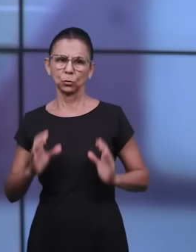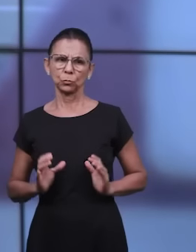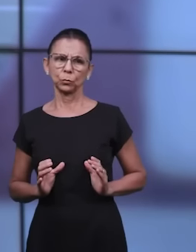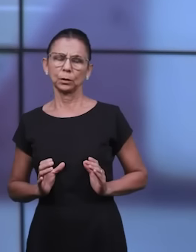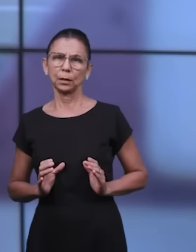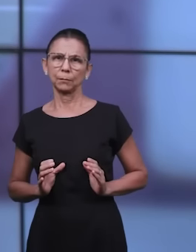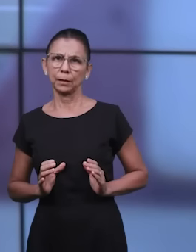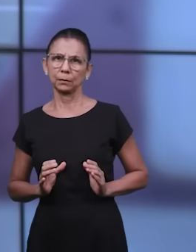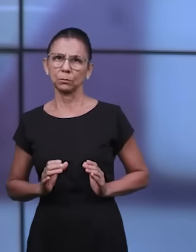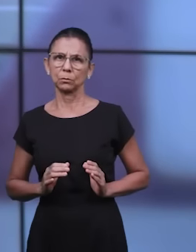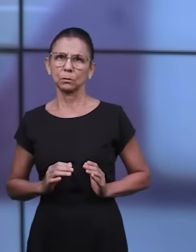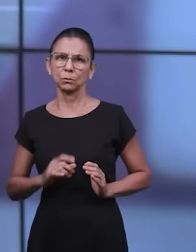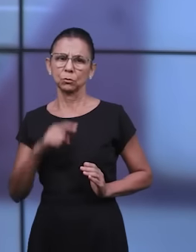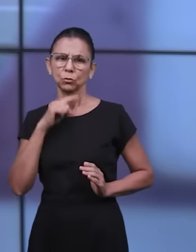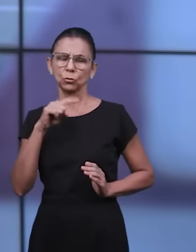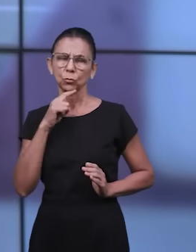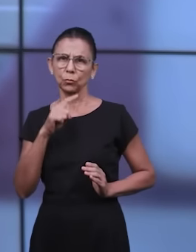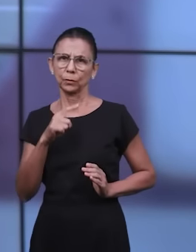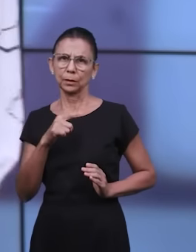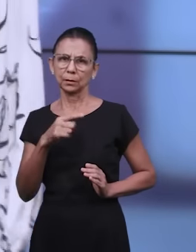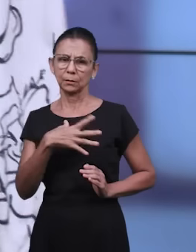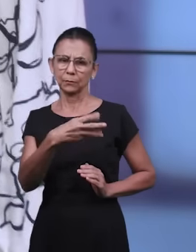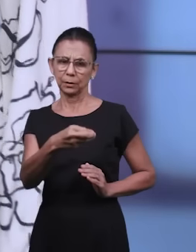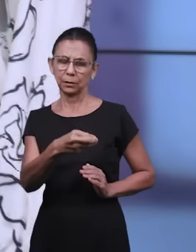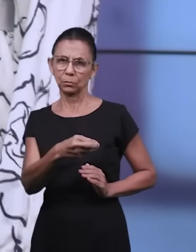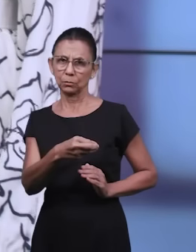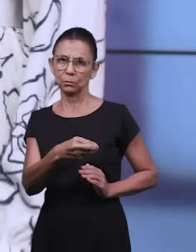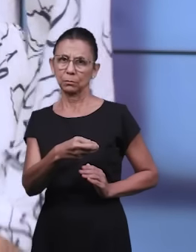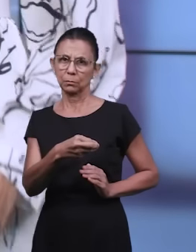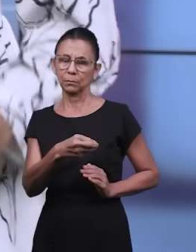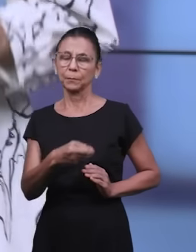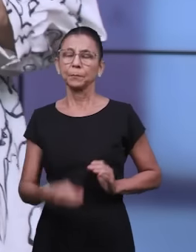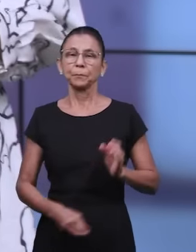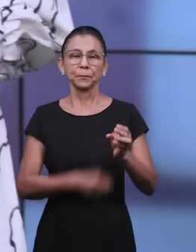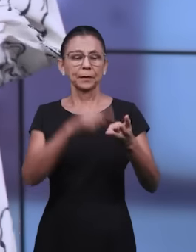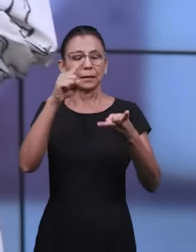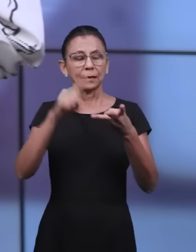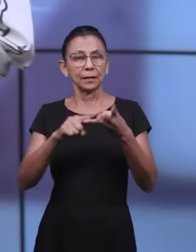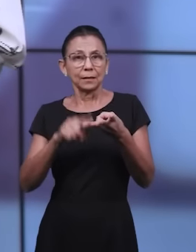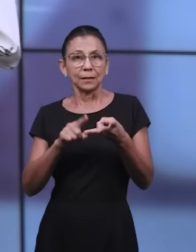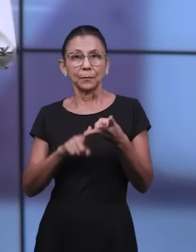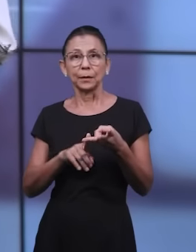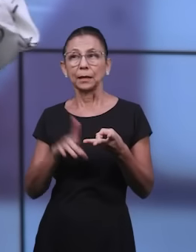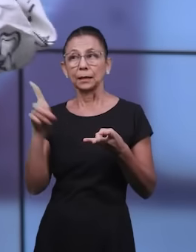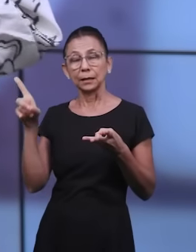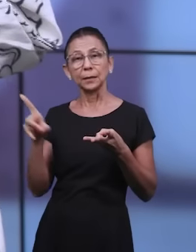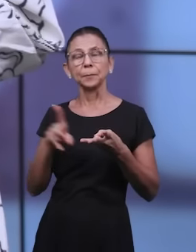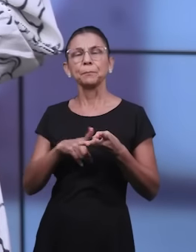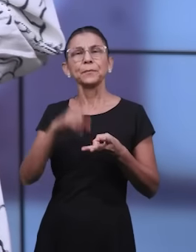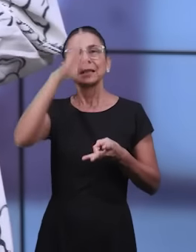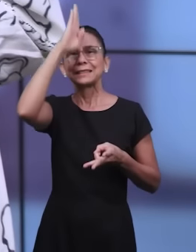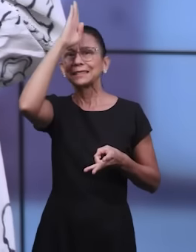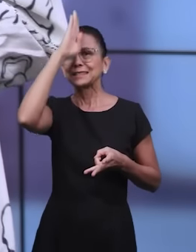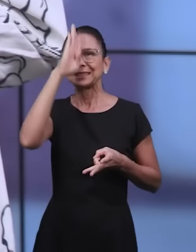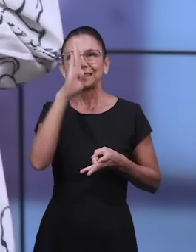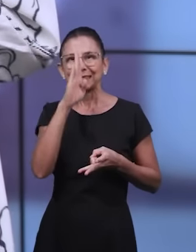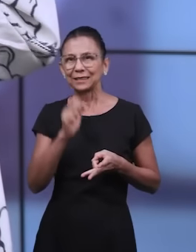comportamentos inseguros feitos pelos filhos. Um outro aplicativo, Find My Kids, é um aplicativo